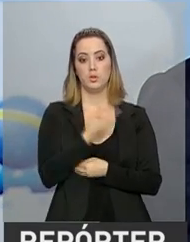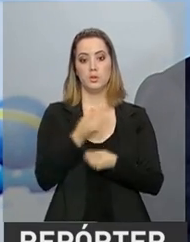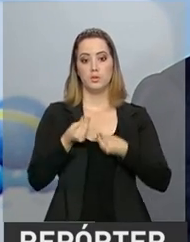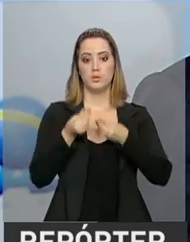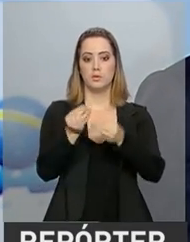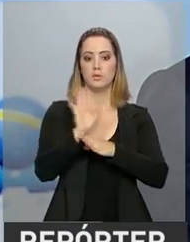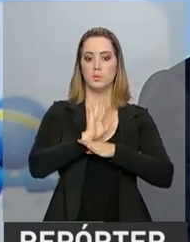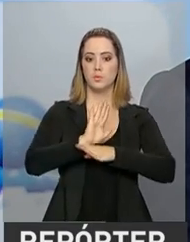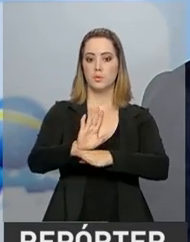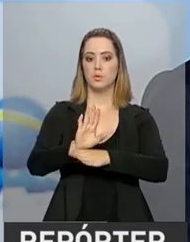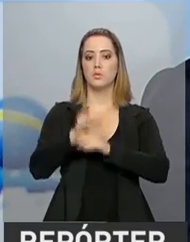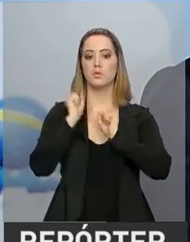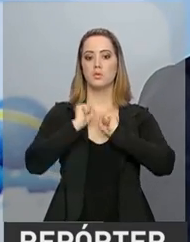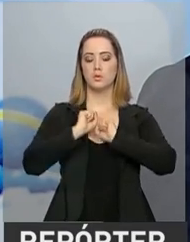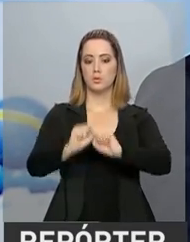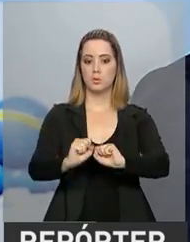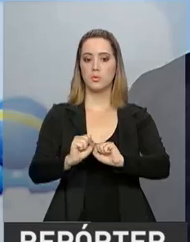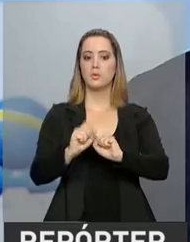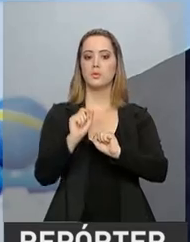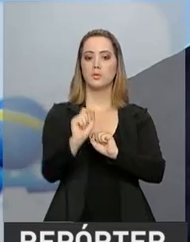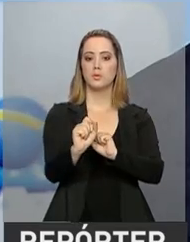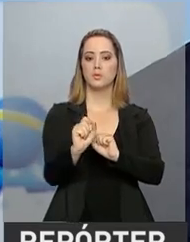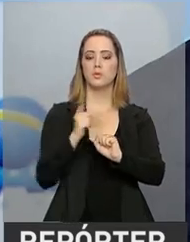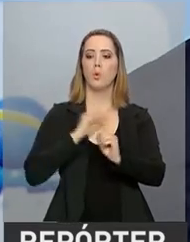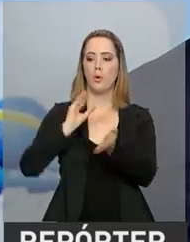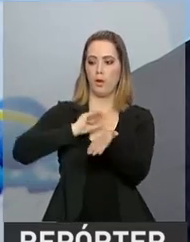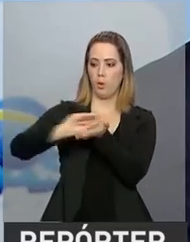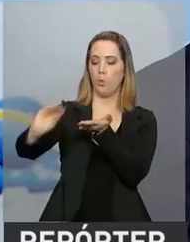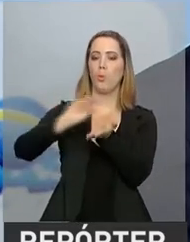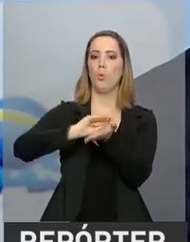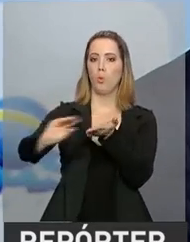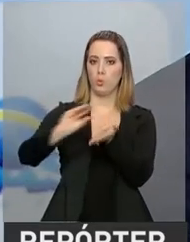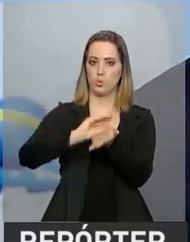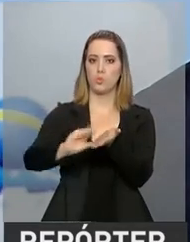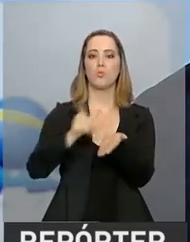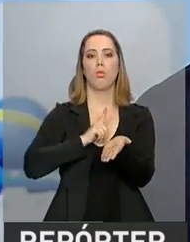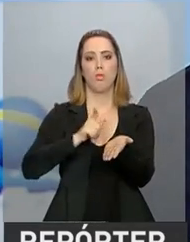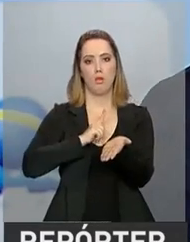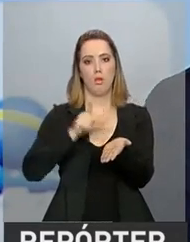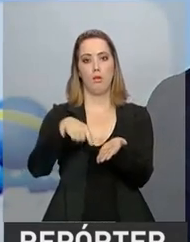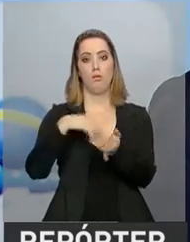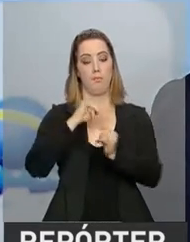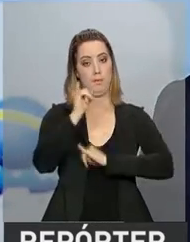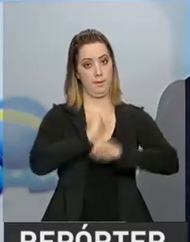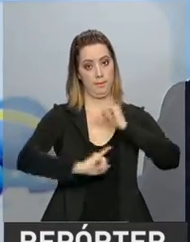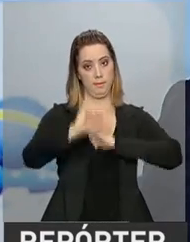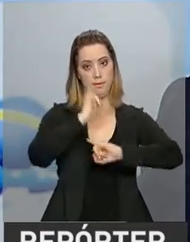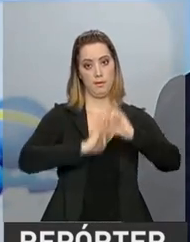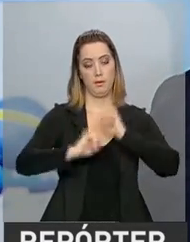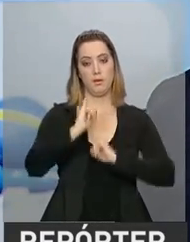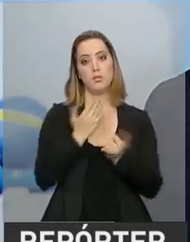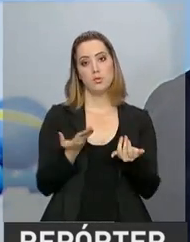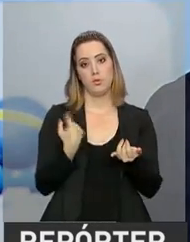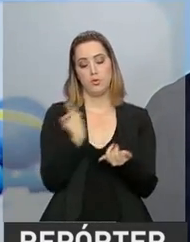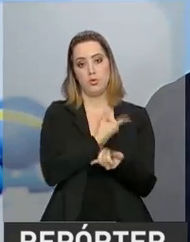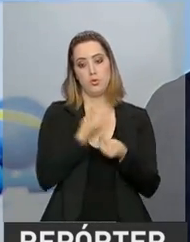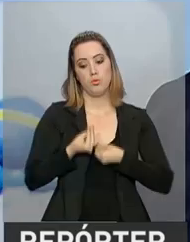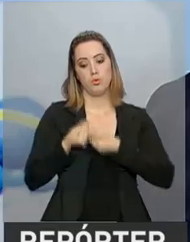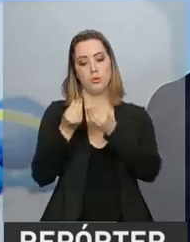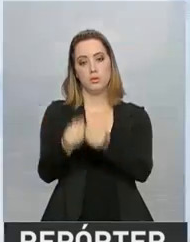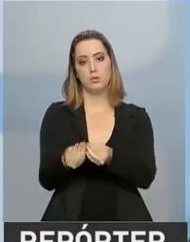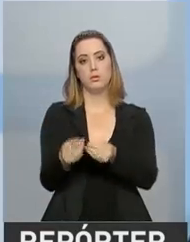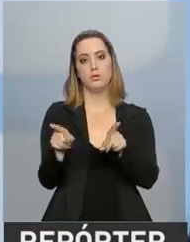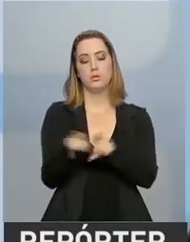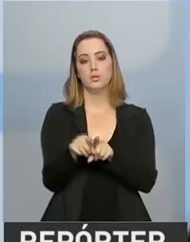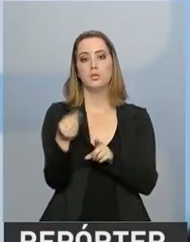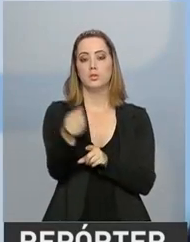eles possam receber. O Ministério das Comunicações tem recursos disponíveis para a conectividade e nós daremos o apoio na